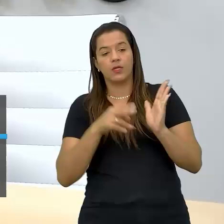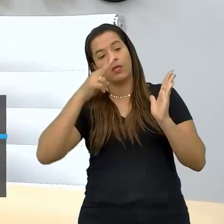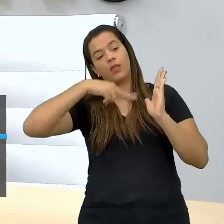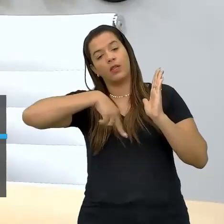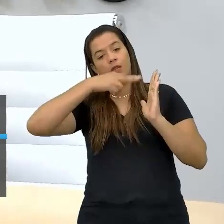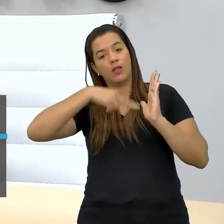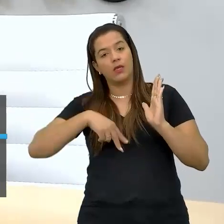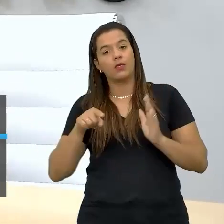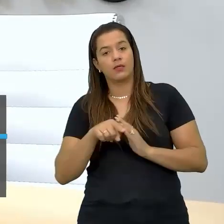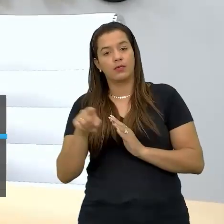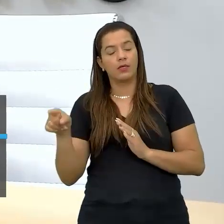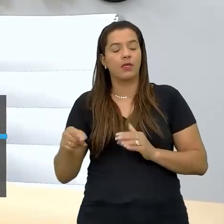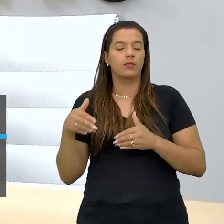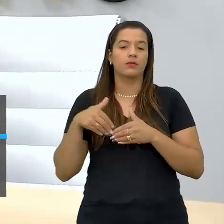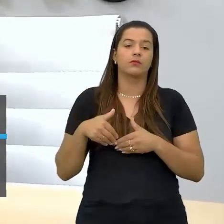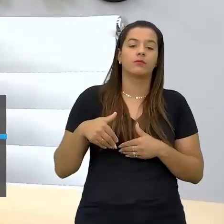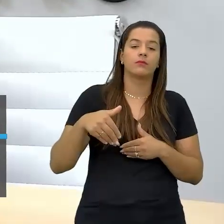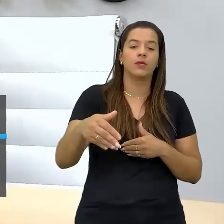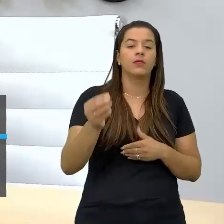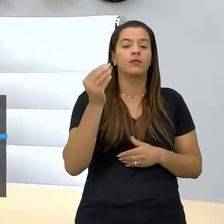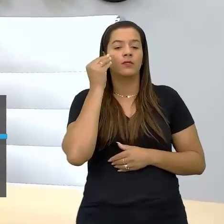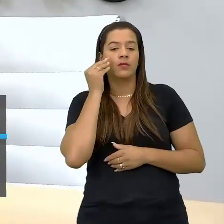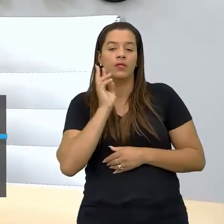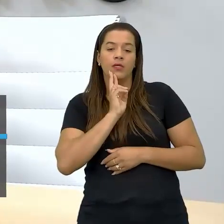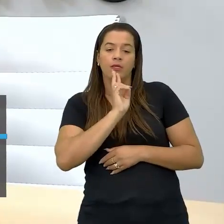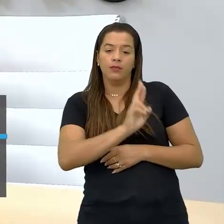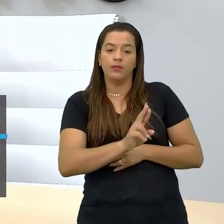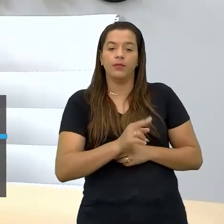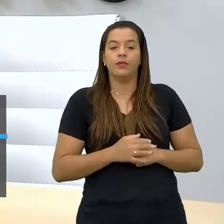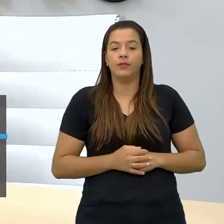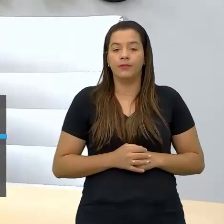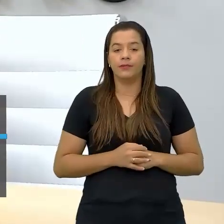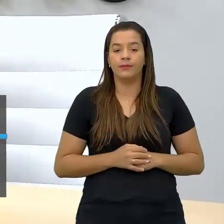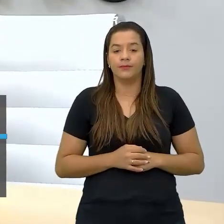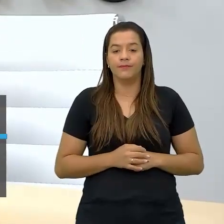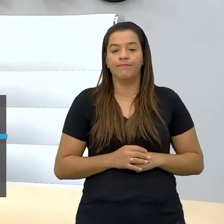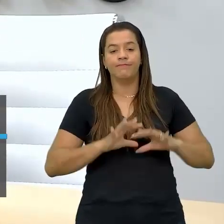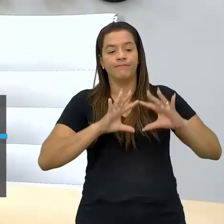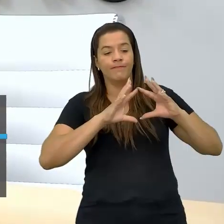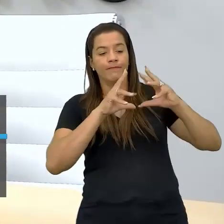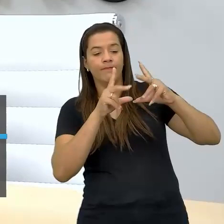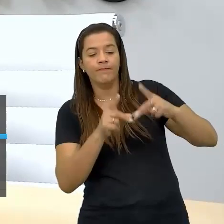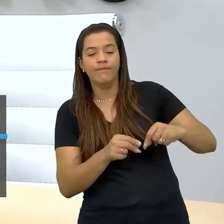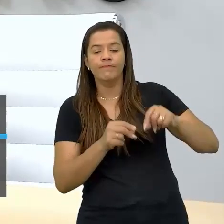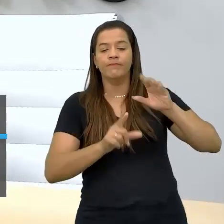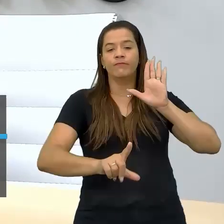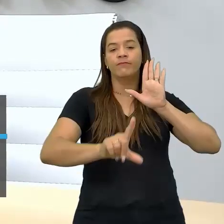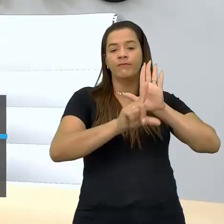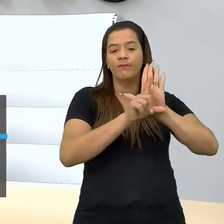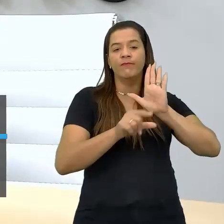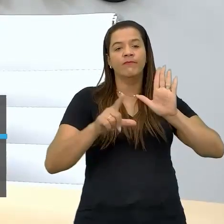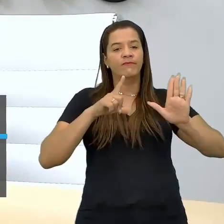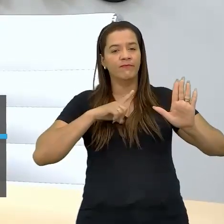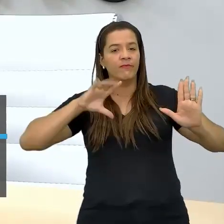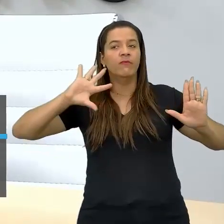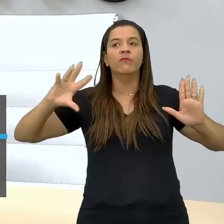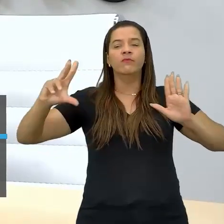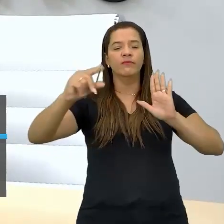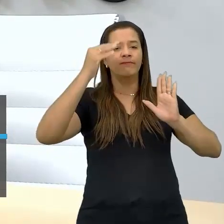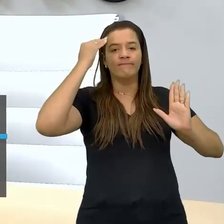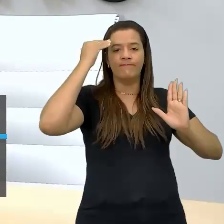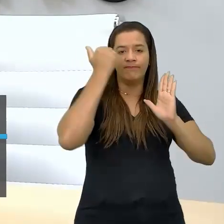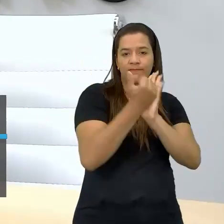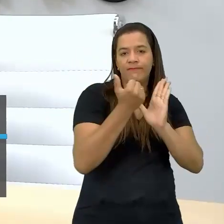a partir da leitura, tentar responder, né? Será que tudo isso que está na lei é realmente cumprido?